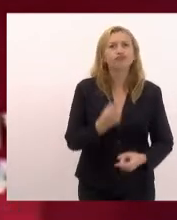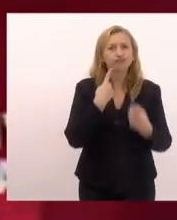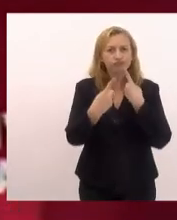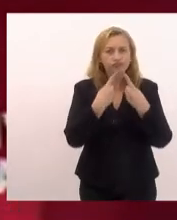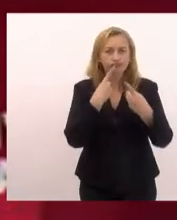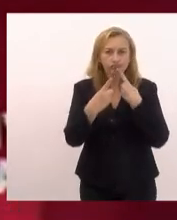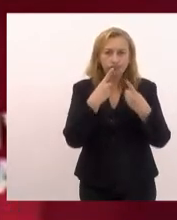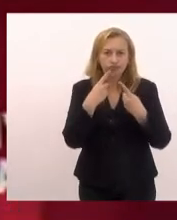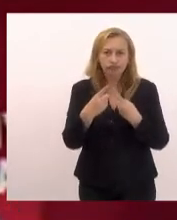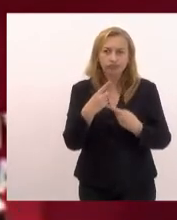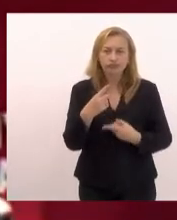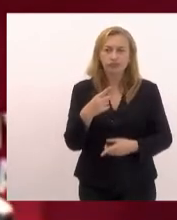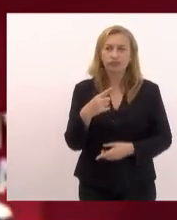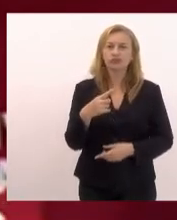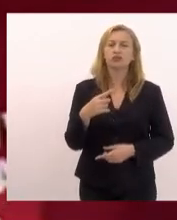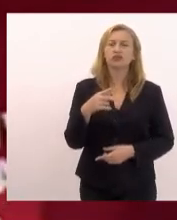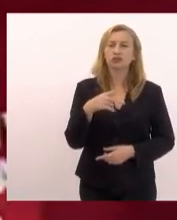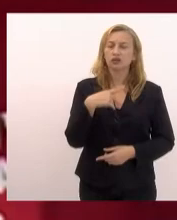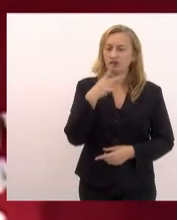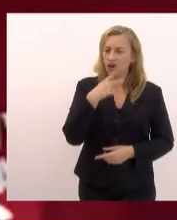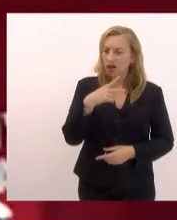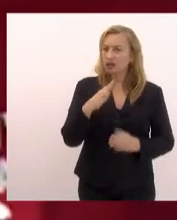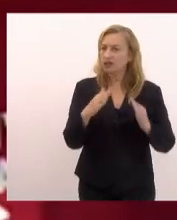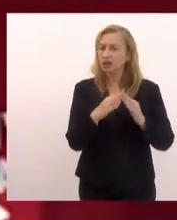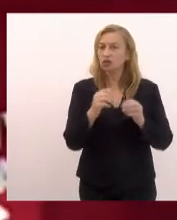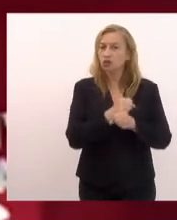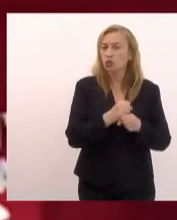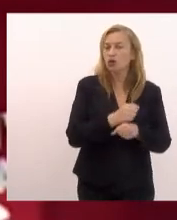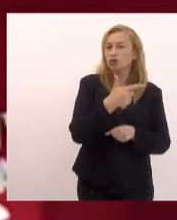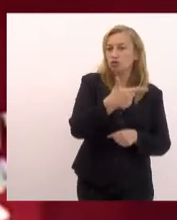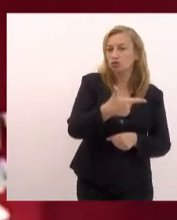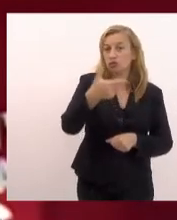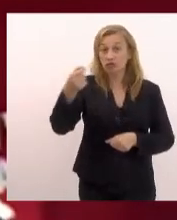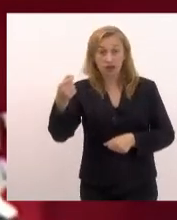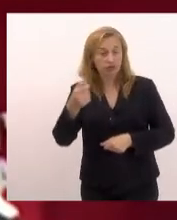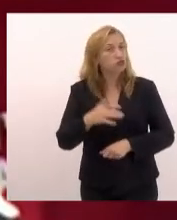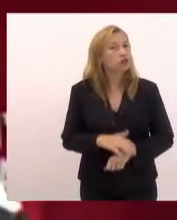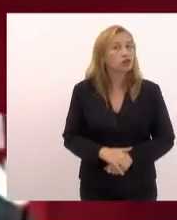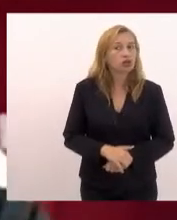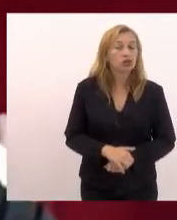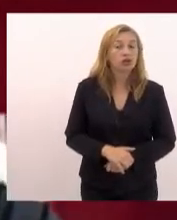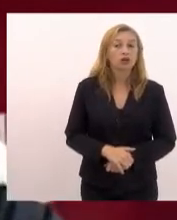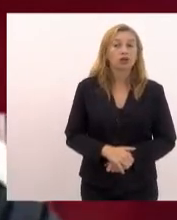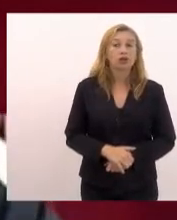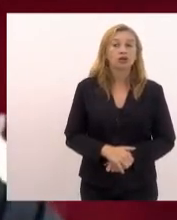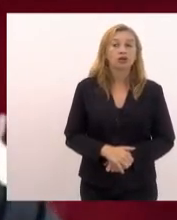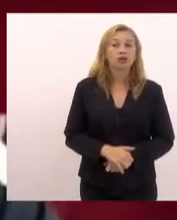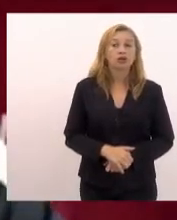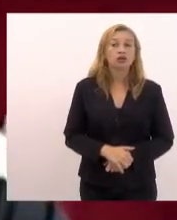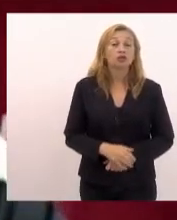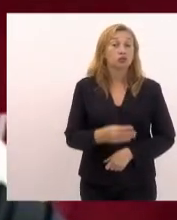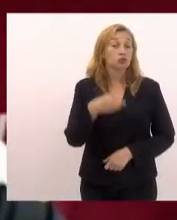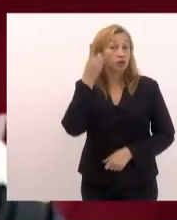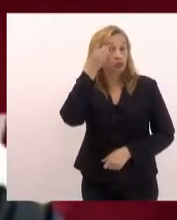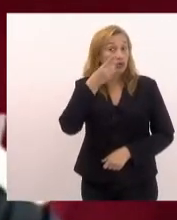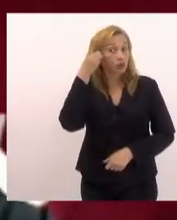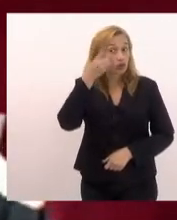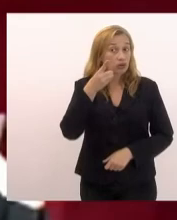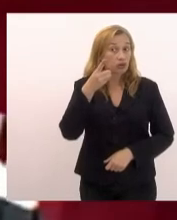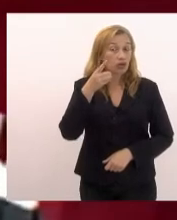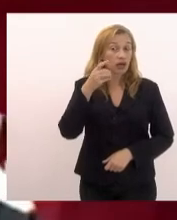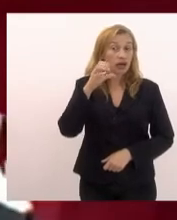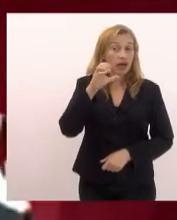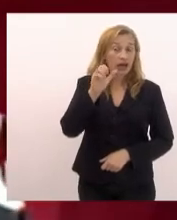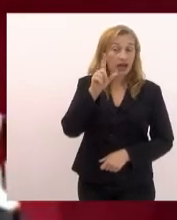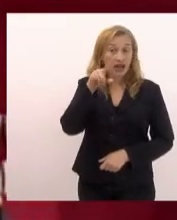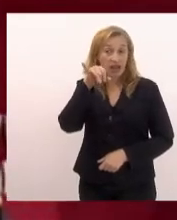foram travados nesta casa no ano de 2020, né, com a presença do então deputado Carlos Caiado,